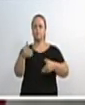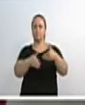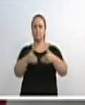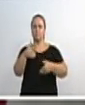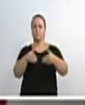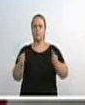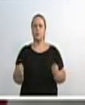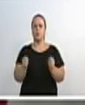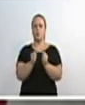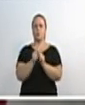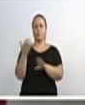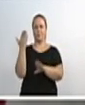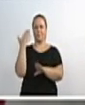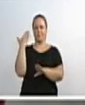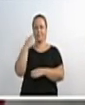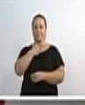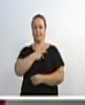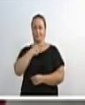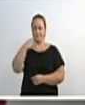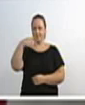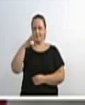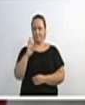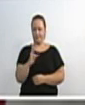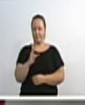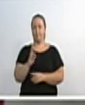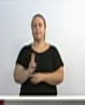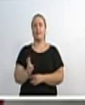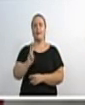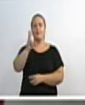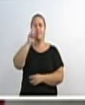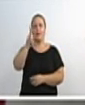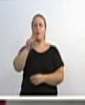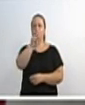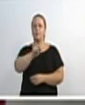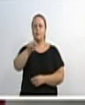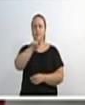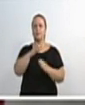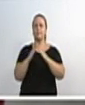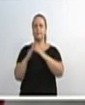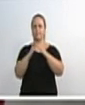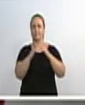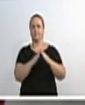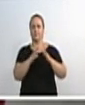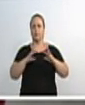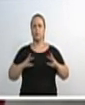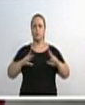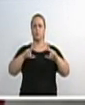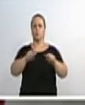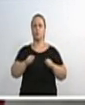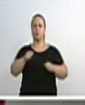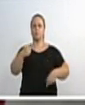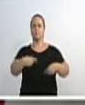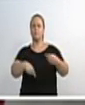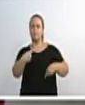PT, muito se valorizava a Associação de Moradores naquele período. Tudo se discutia